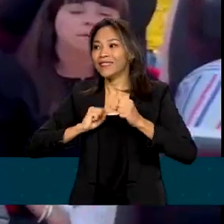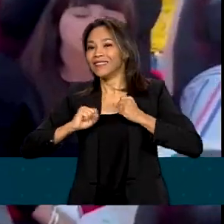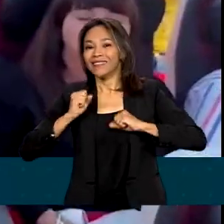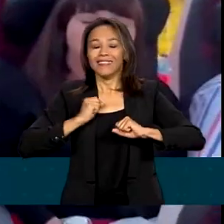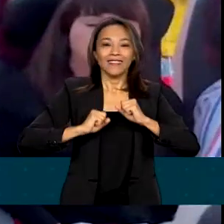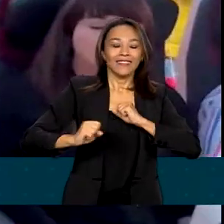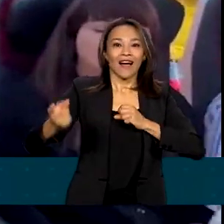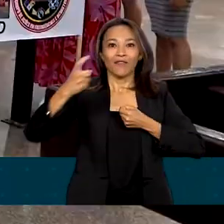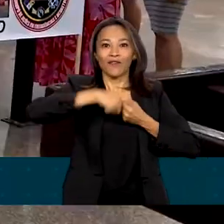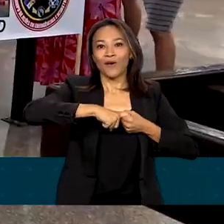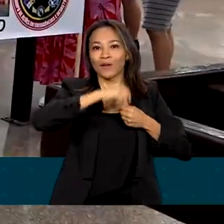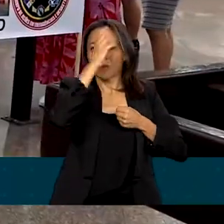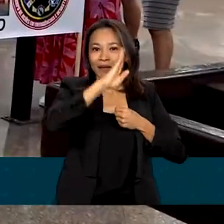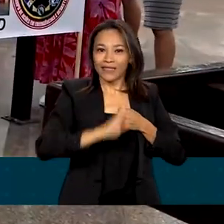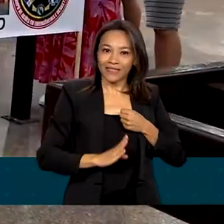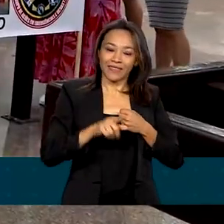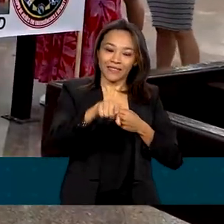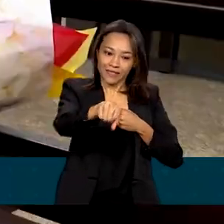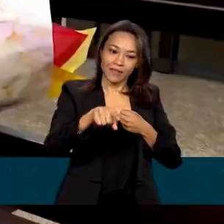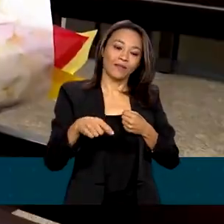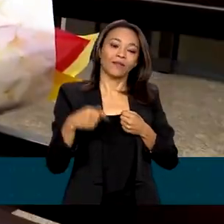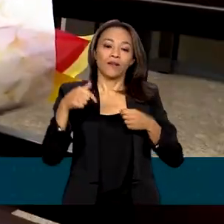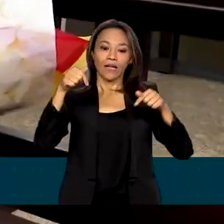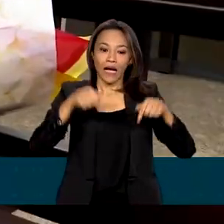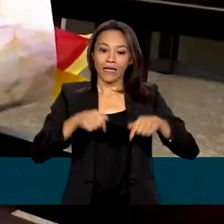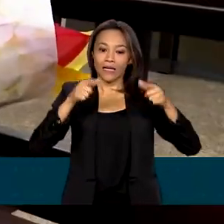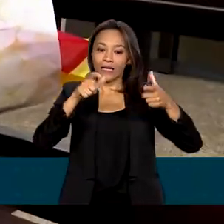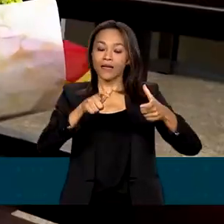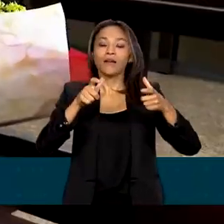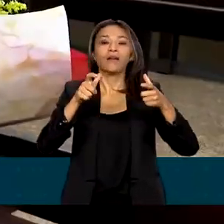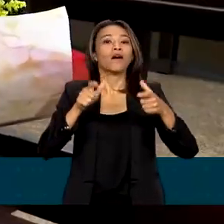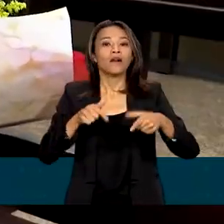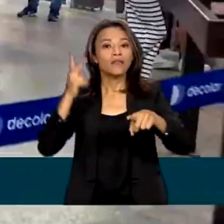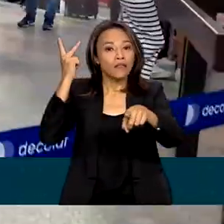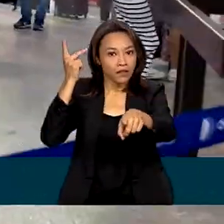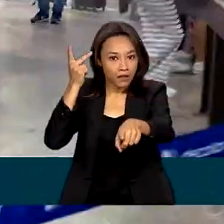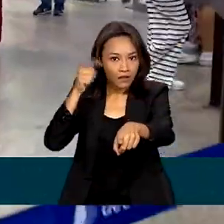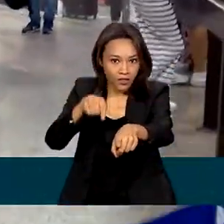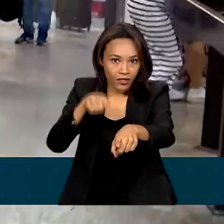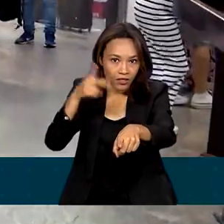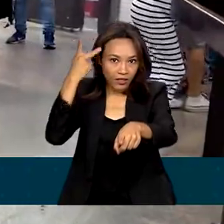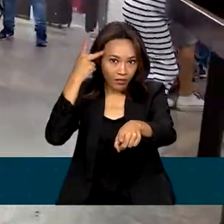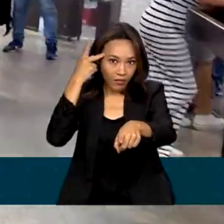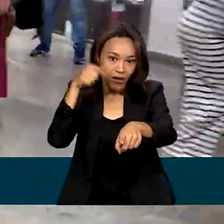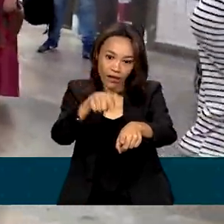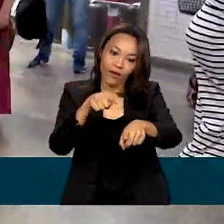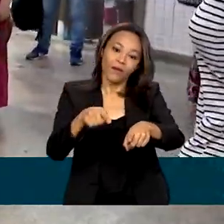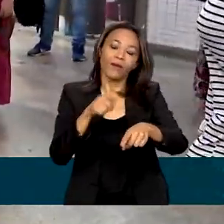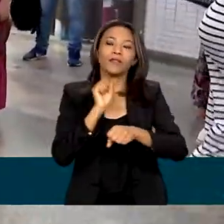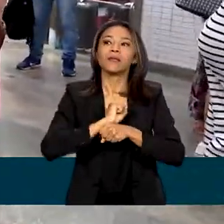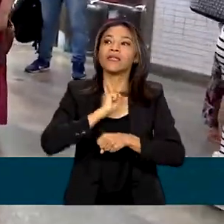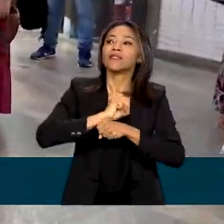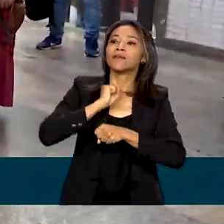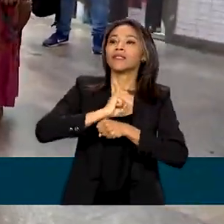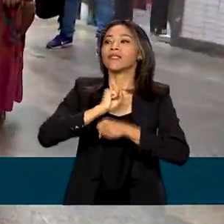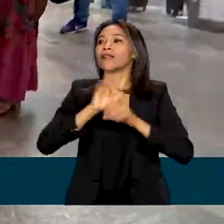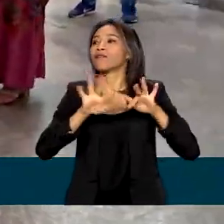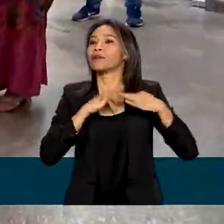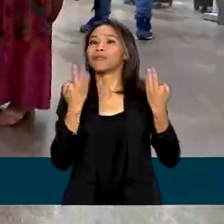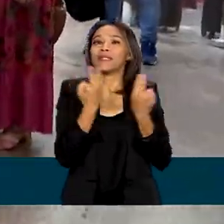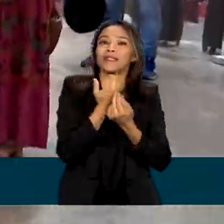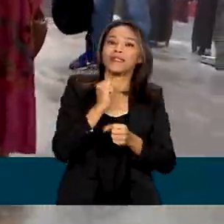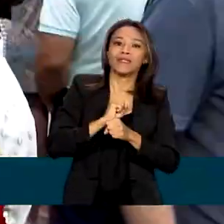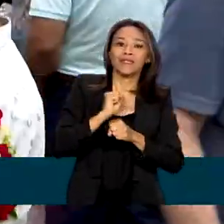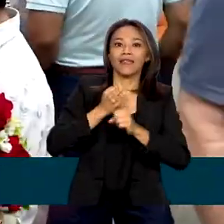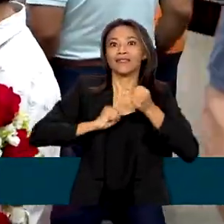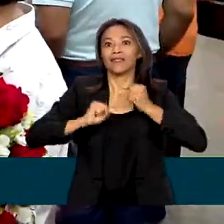pela volta ao Brasil aqui no desembarque no aeroporto internacional de Guarulhos a ansiedade dos familiares era